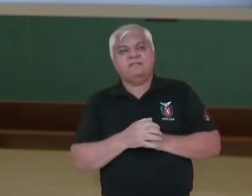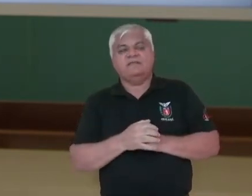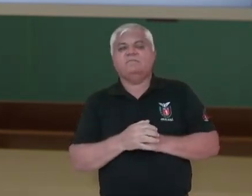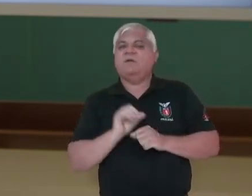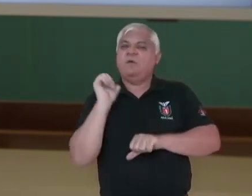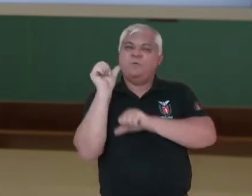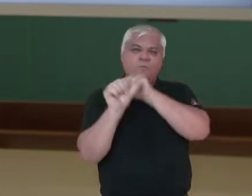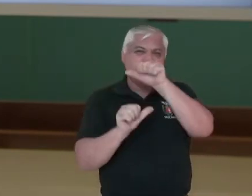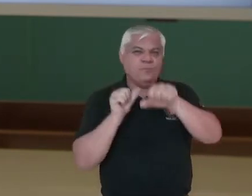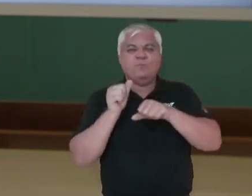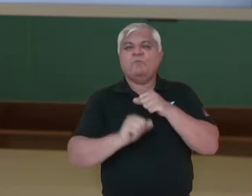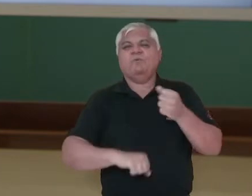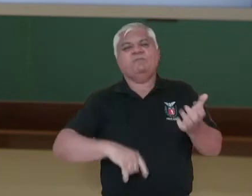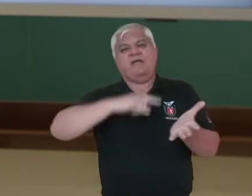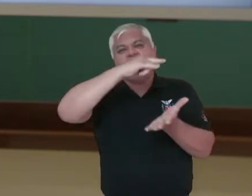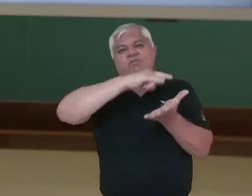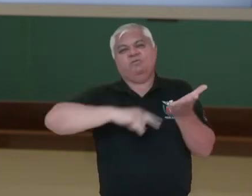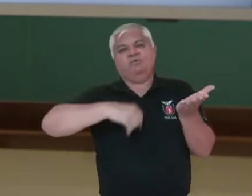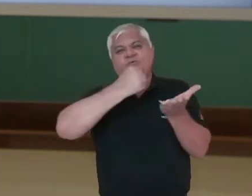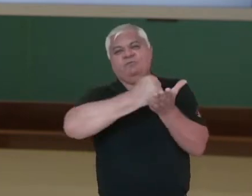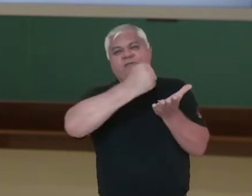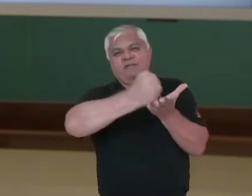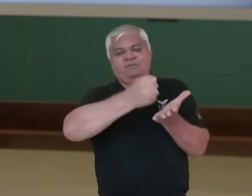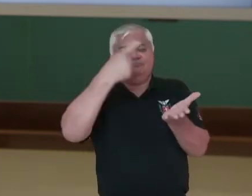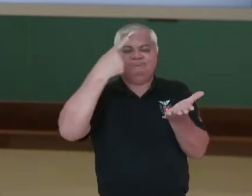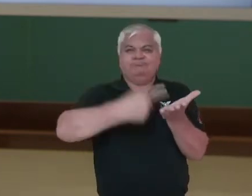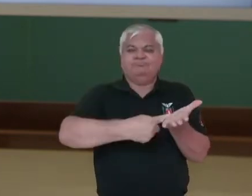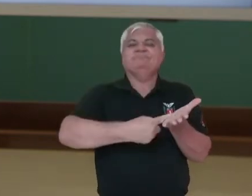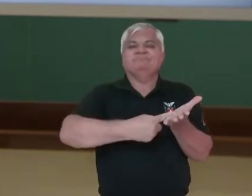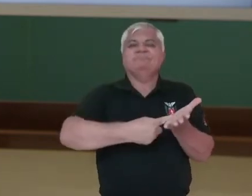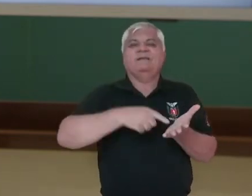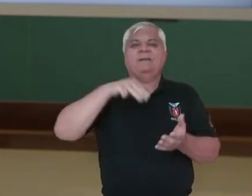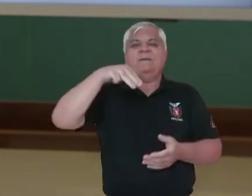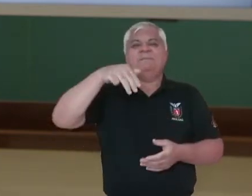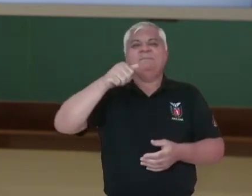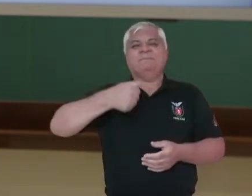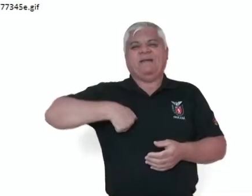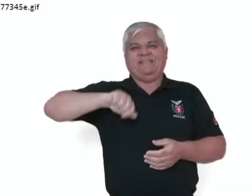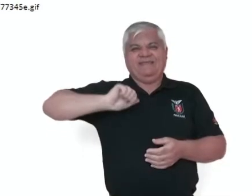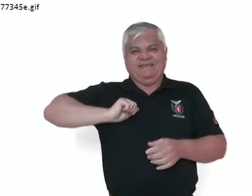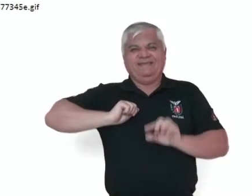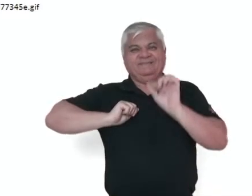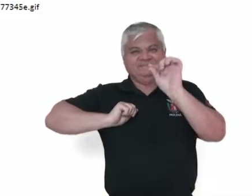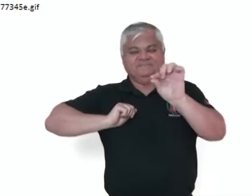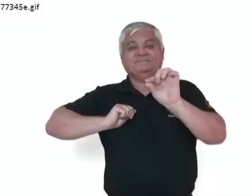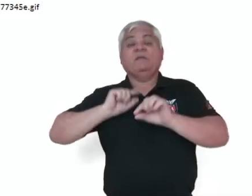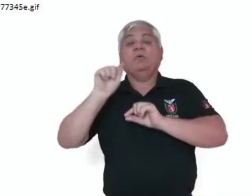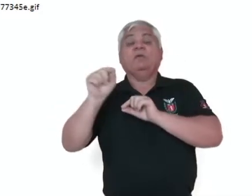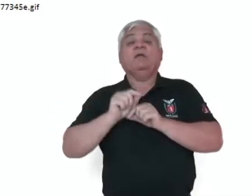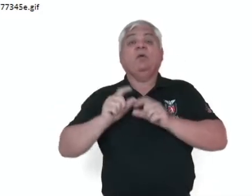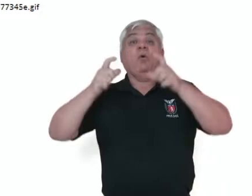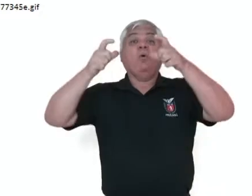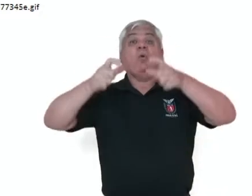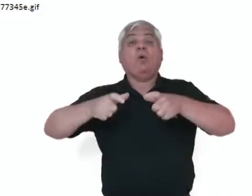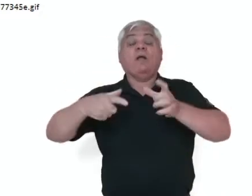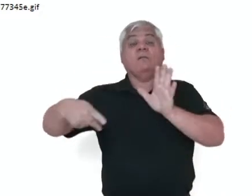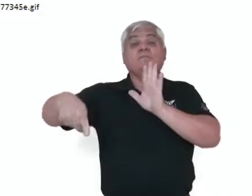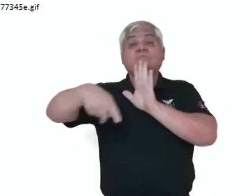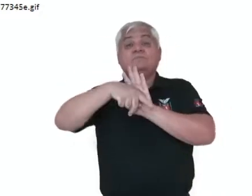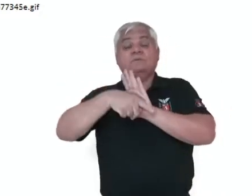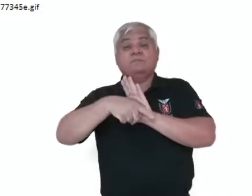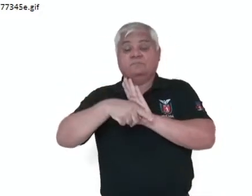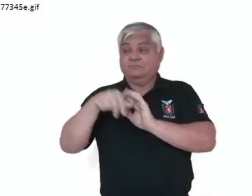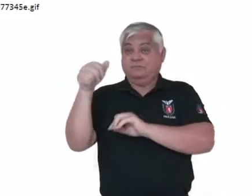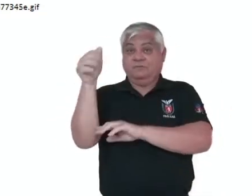novo acordo, que foi o Tratado de Madrid. Ficou estabelecido ali que esses locais onde os portugueses tinham